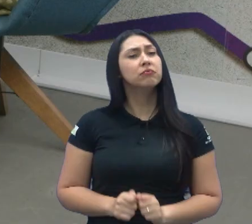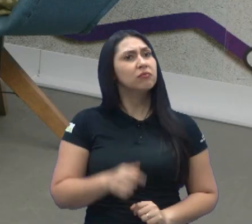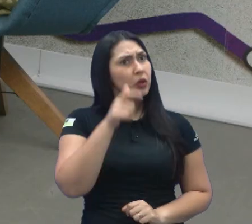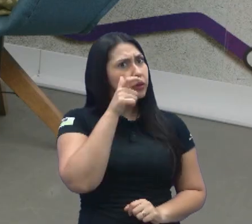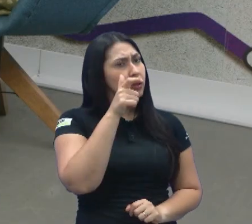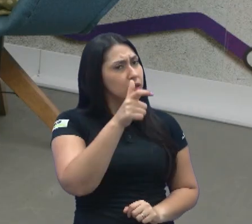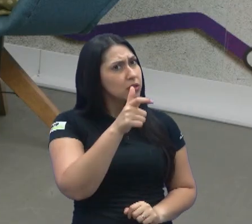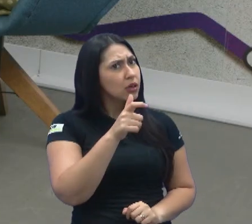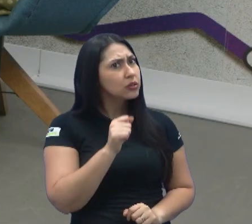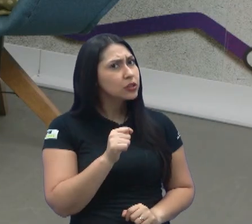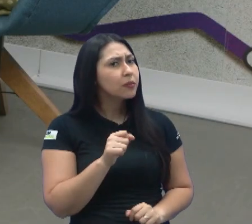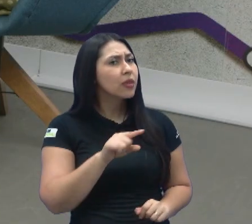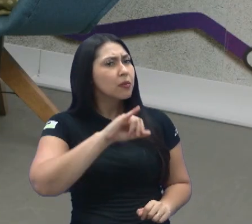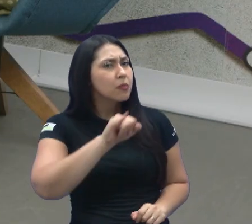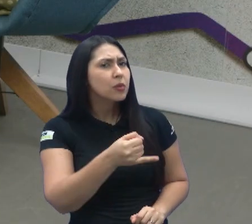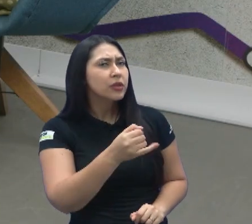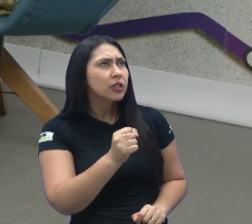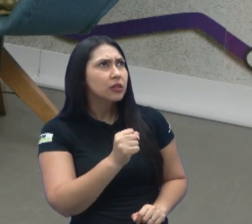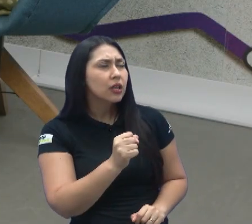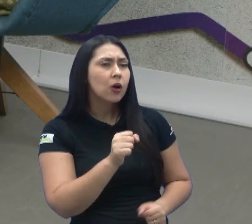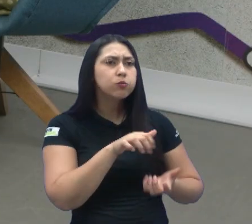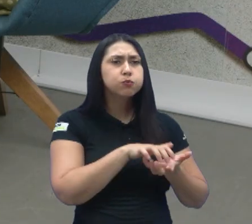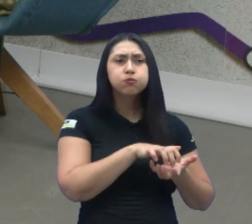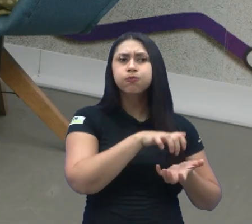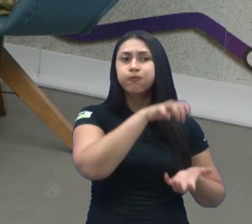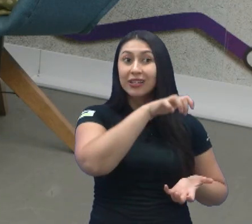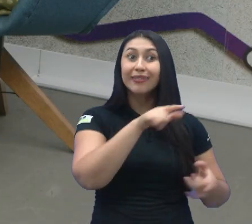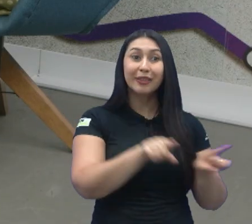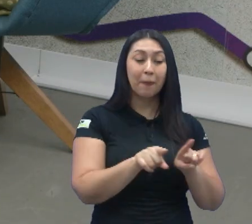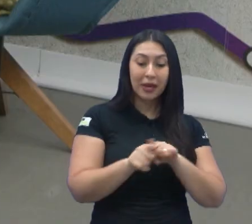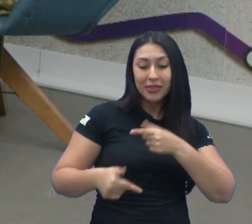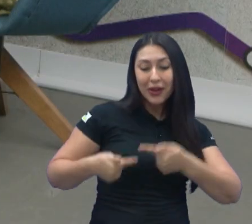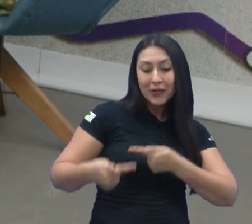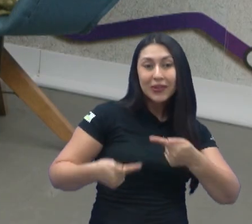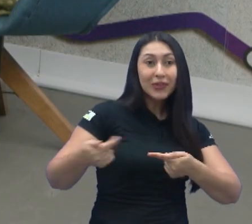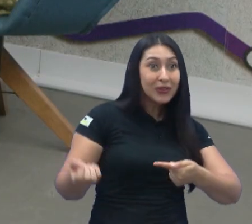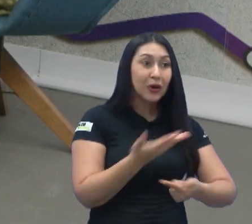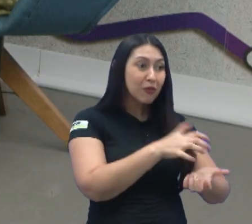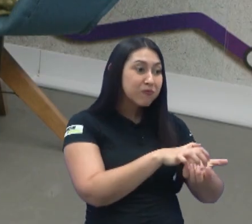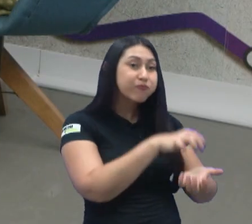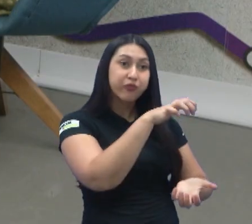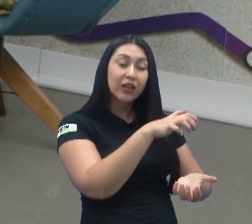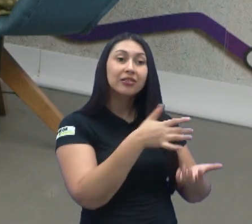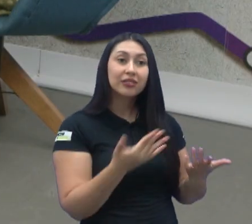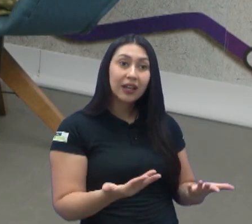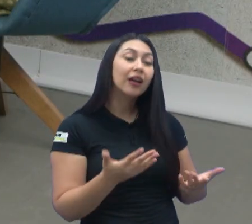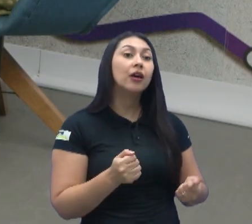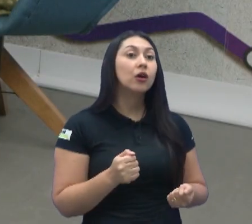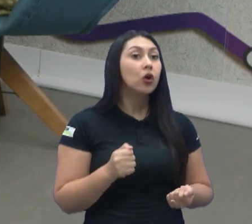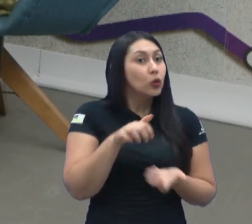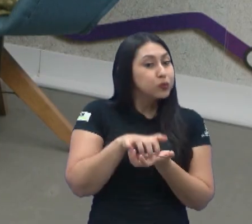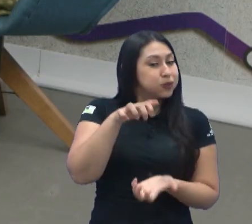falou. Pegando o gancho, eu quero saber o envelhecimento da nova geração, né, gente? Os idosos mais conectados,